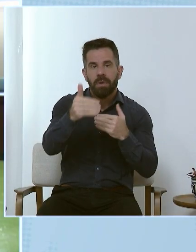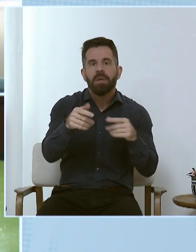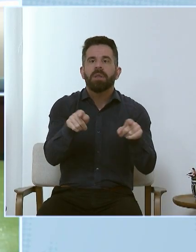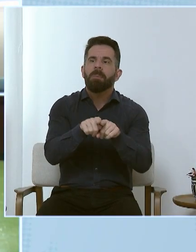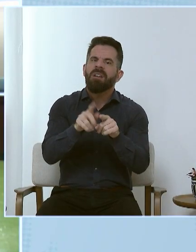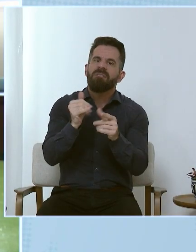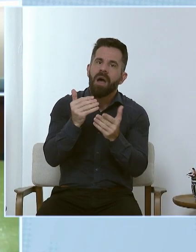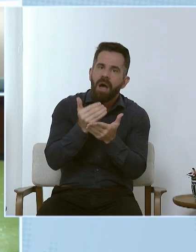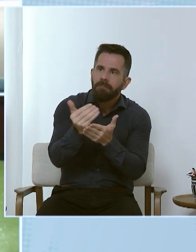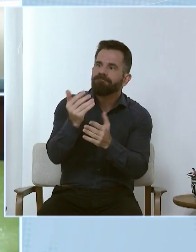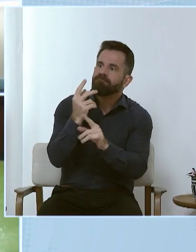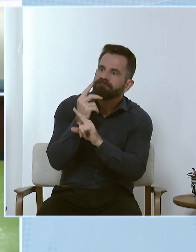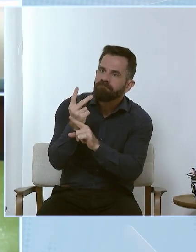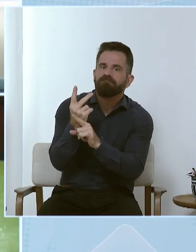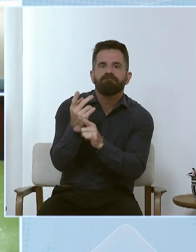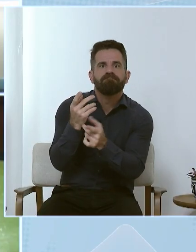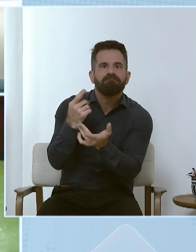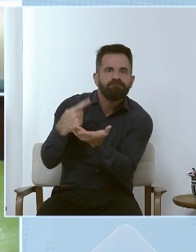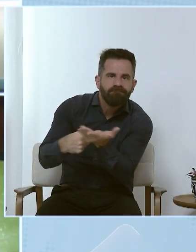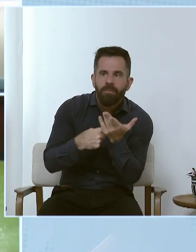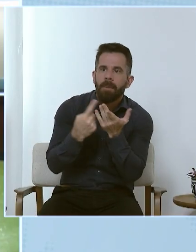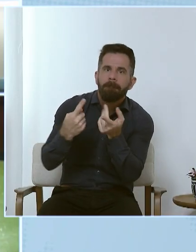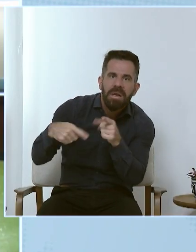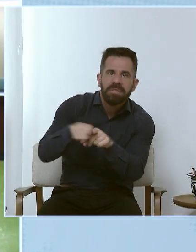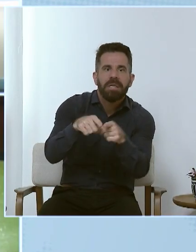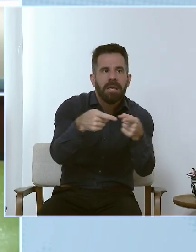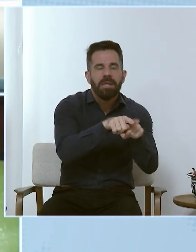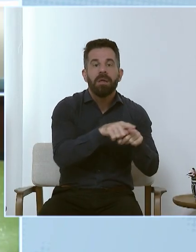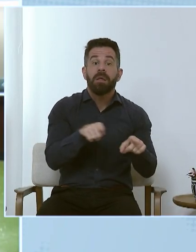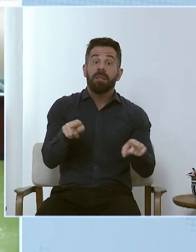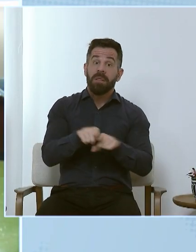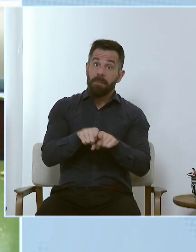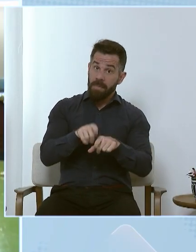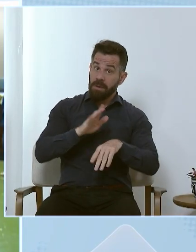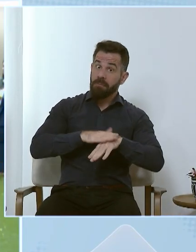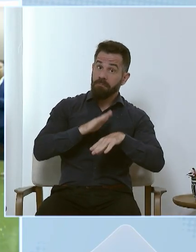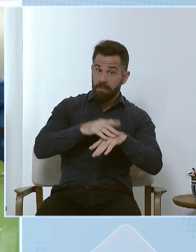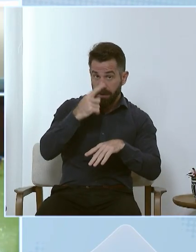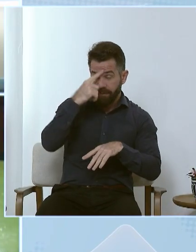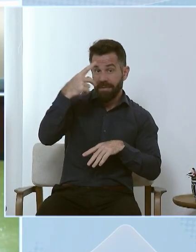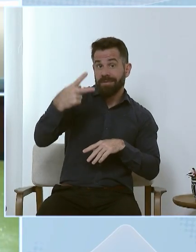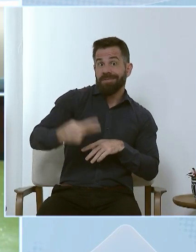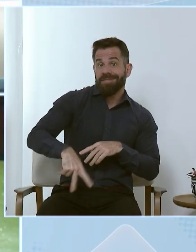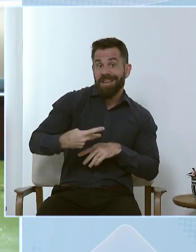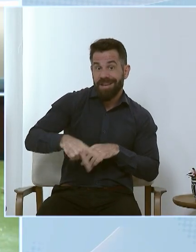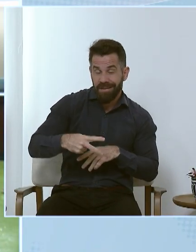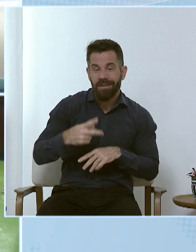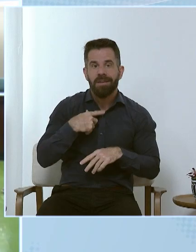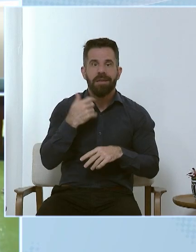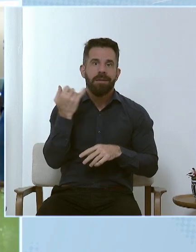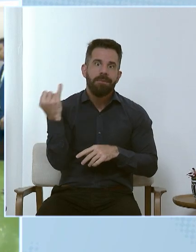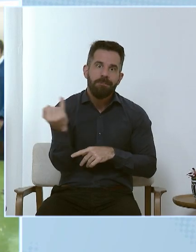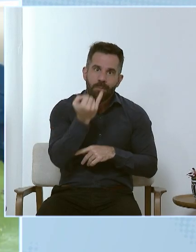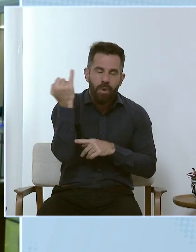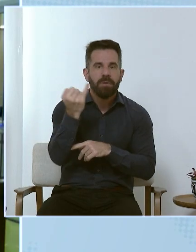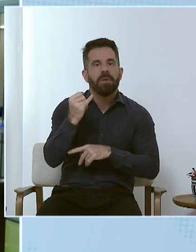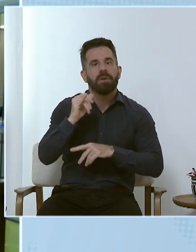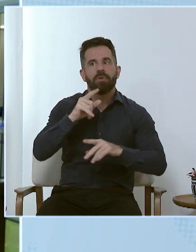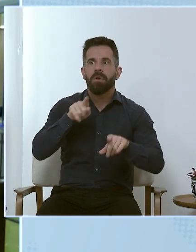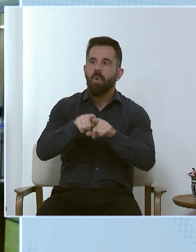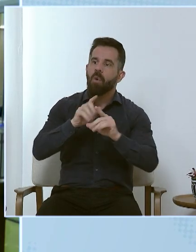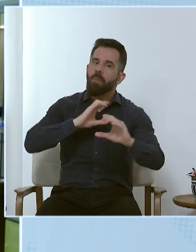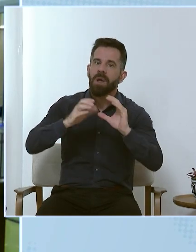parcerias, iremos conseguir fazer nossas matérias locais, com o intuito de melhorar a comunicação pública no Brasil como um geral.